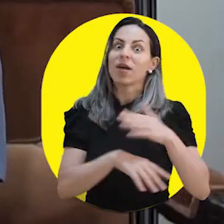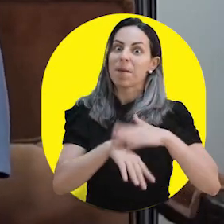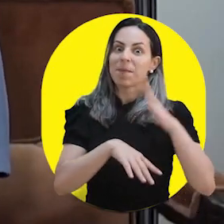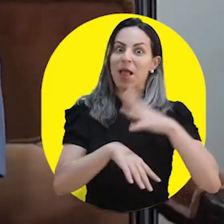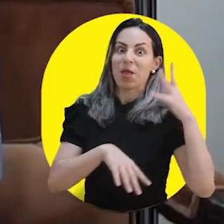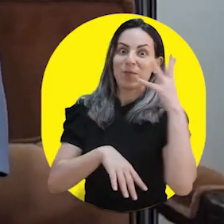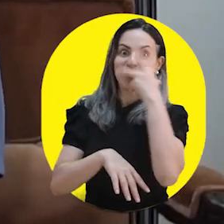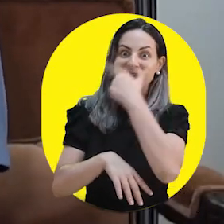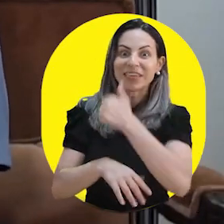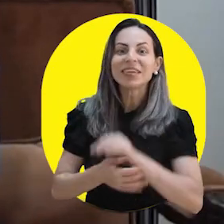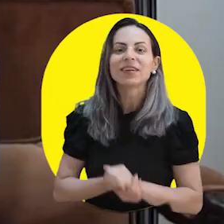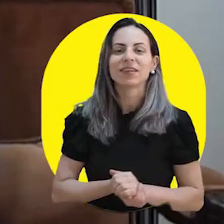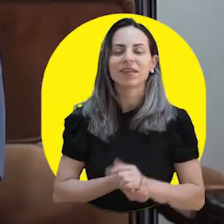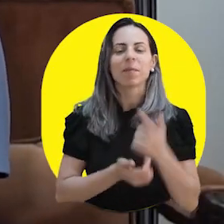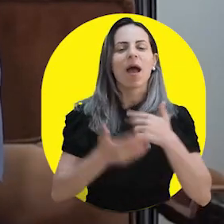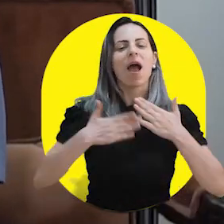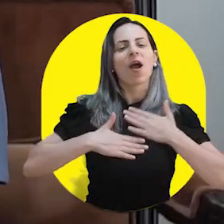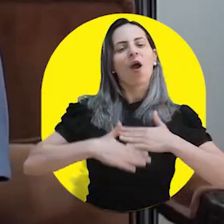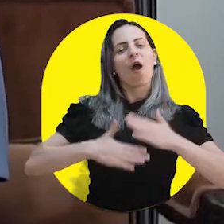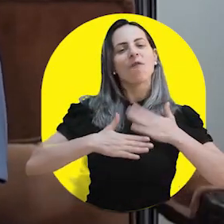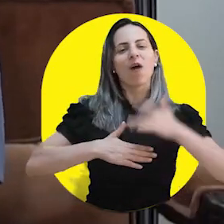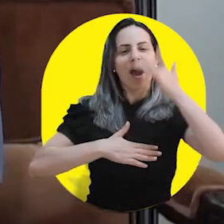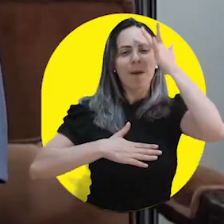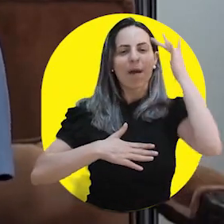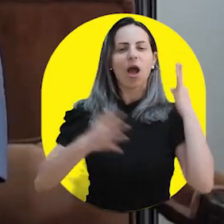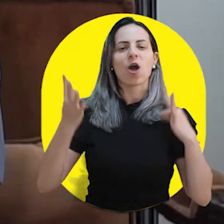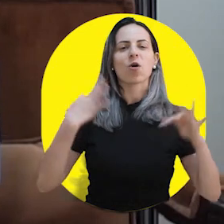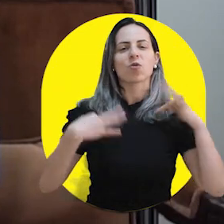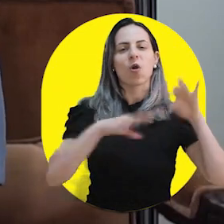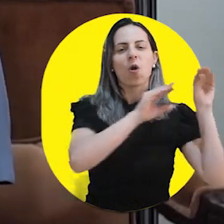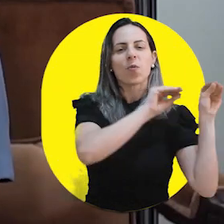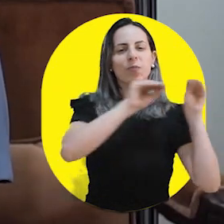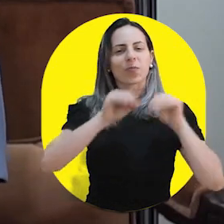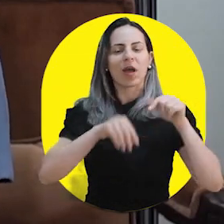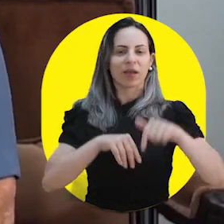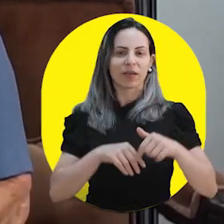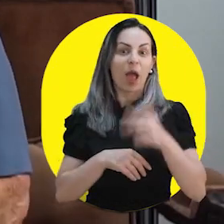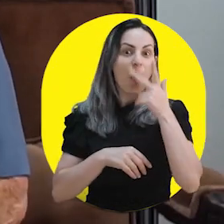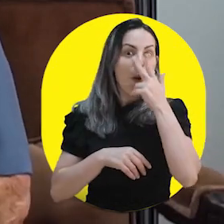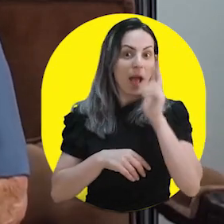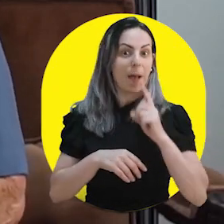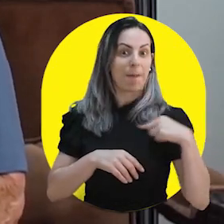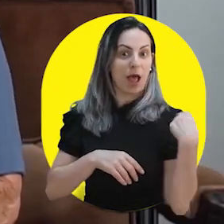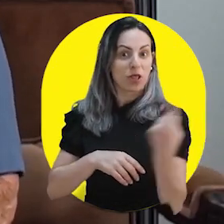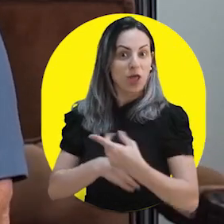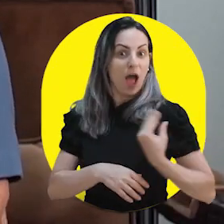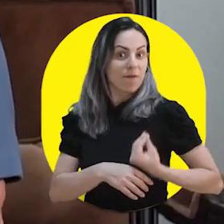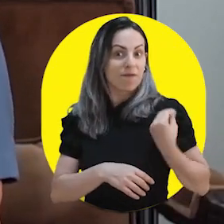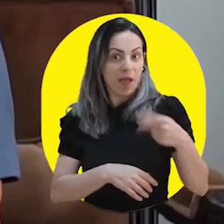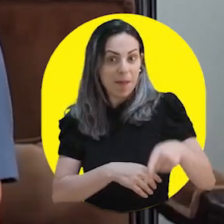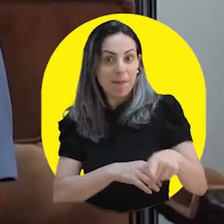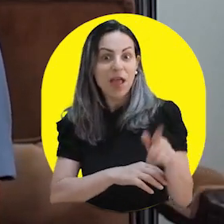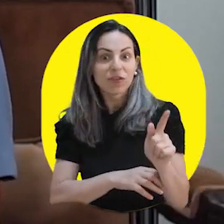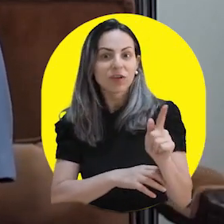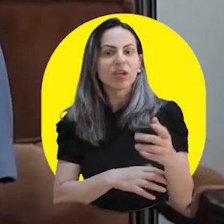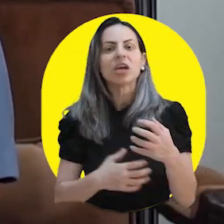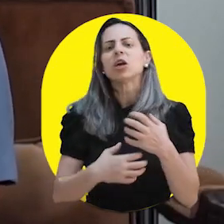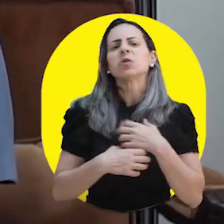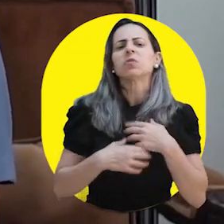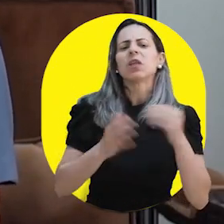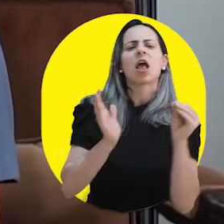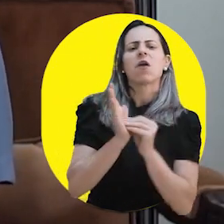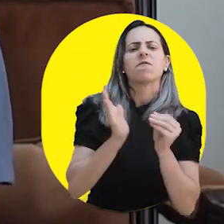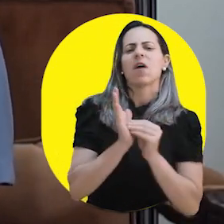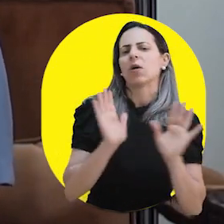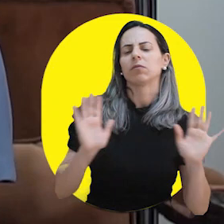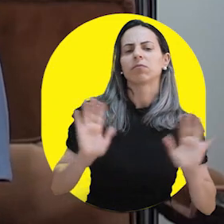venham bonitas, né? Para trazer conforto para o pessoal que vem de fora. Porque eu acho que para nós, que moramos aqui, eu não sinto